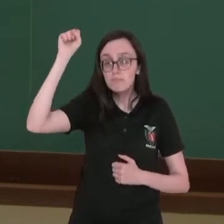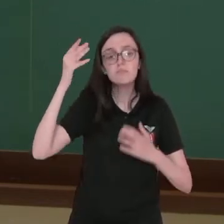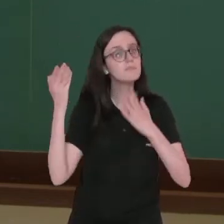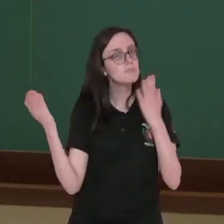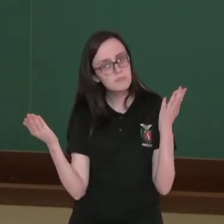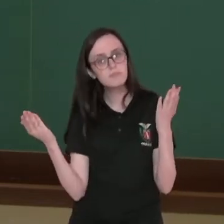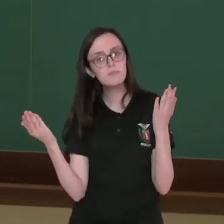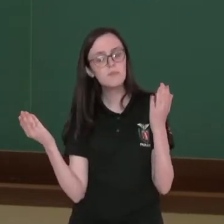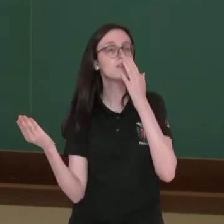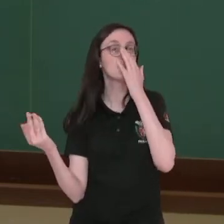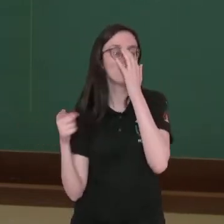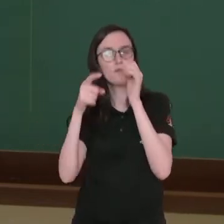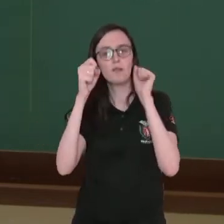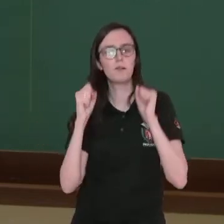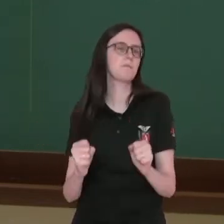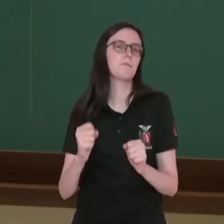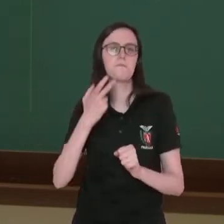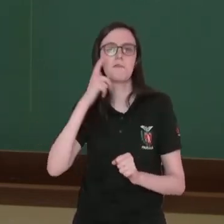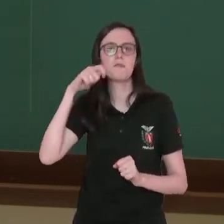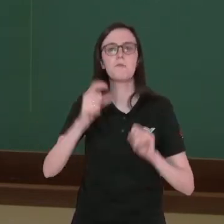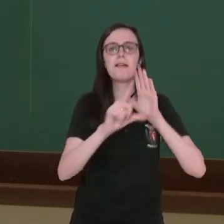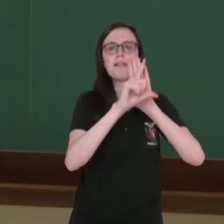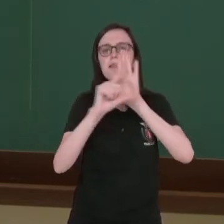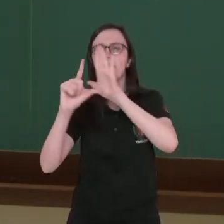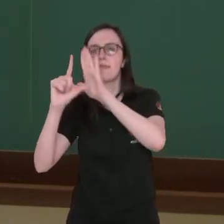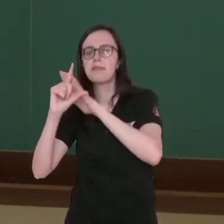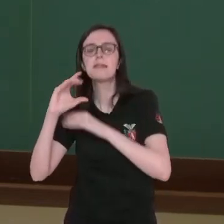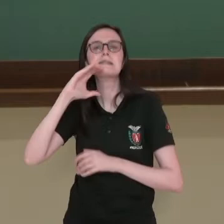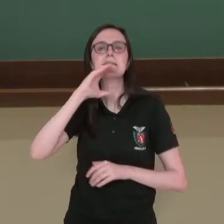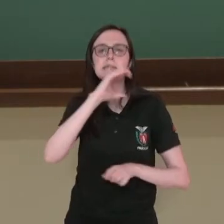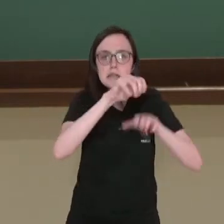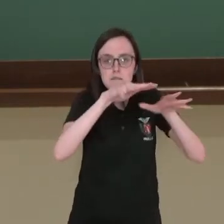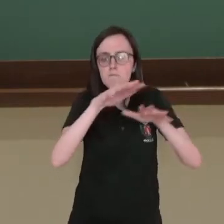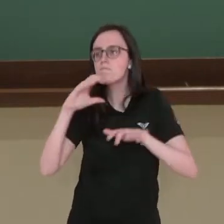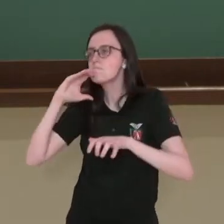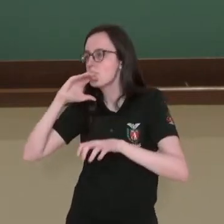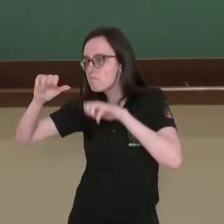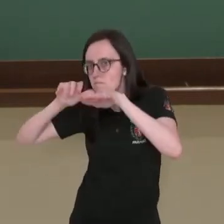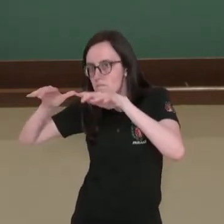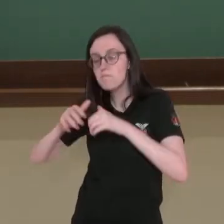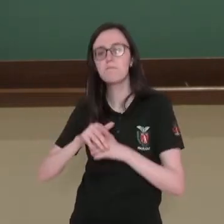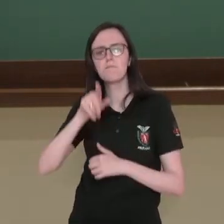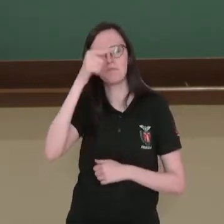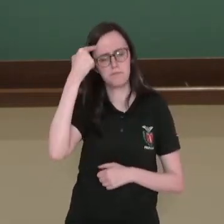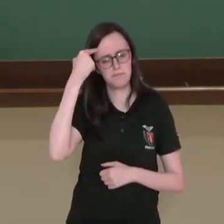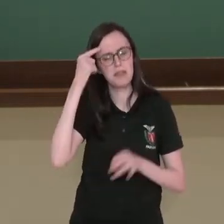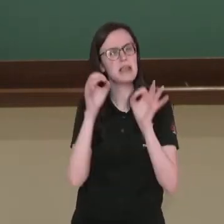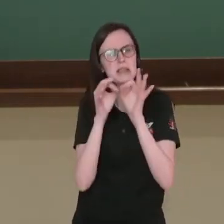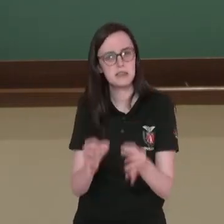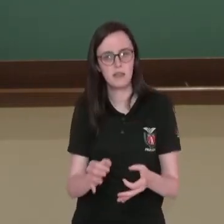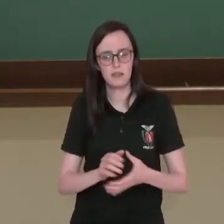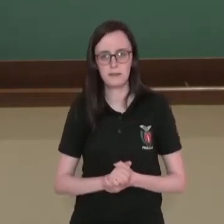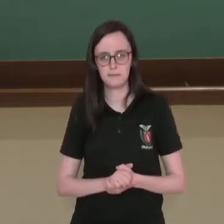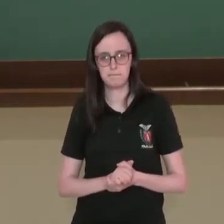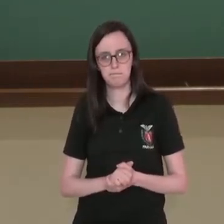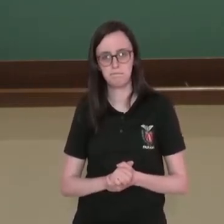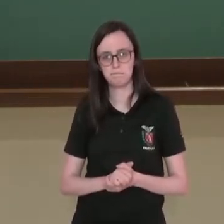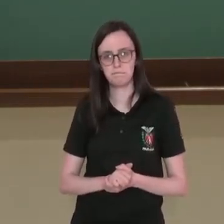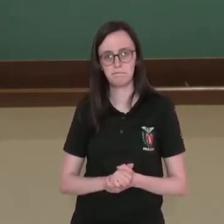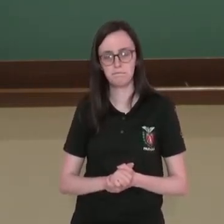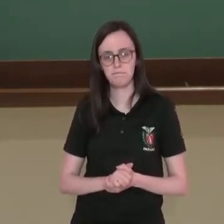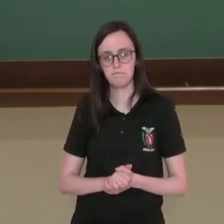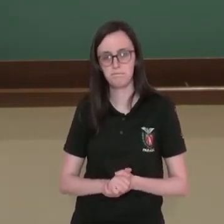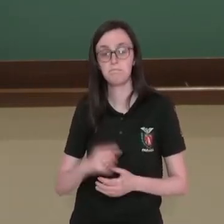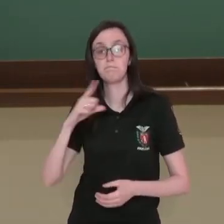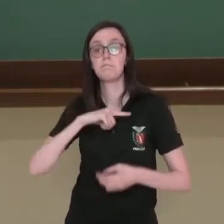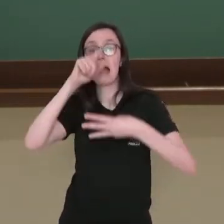eu posso falar das leis da termodinâmica. Então, olhando para você, bem simples. A termodinâmica, pessoal, ela tem